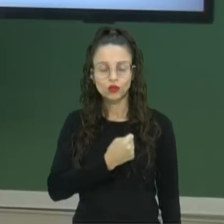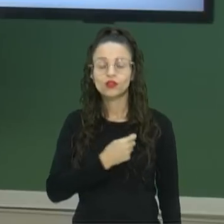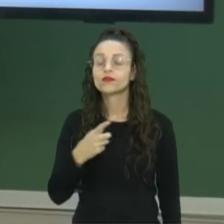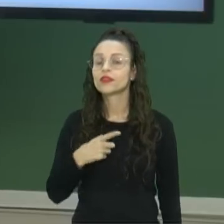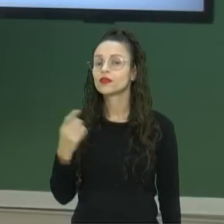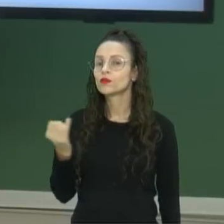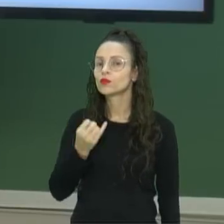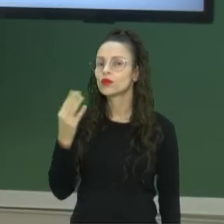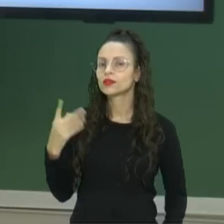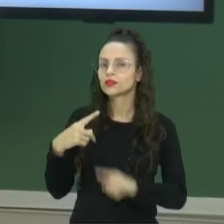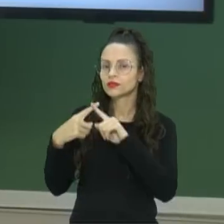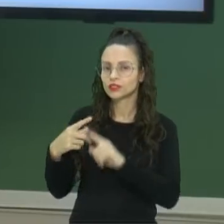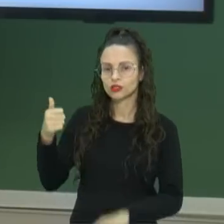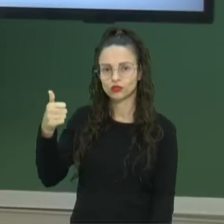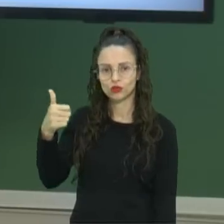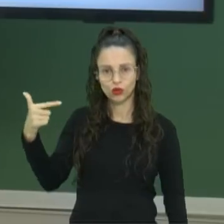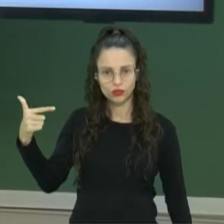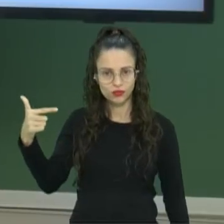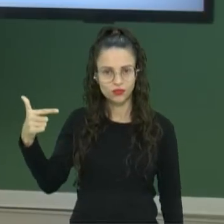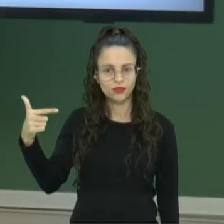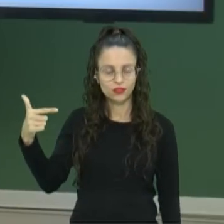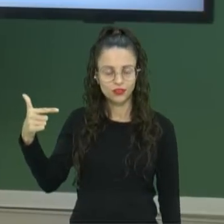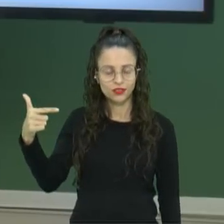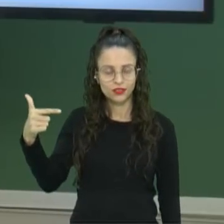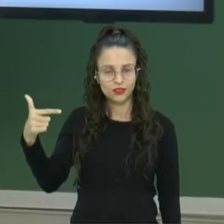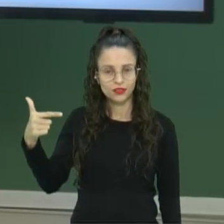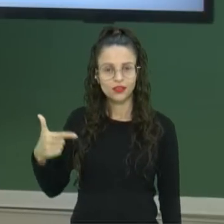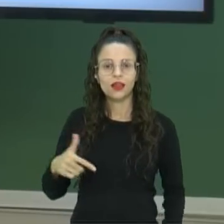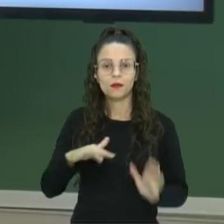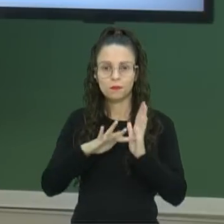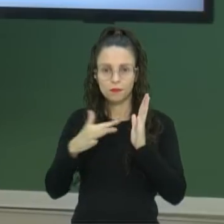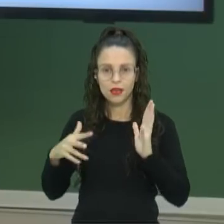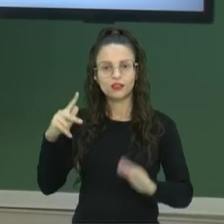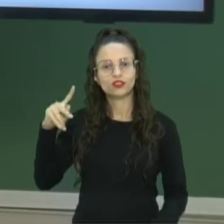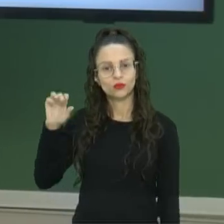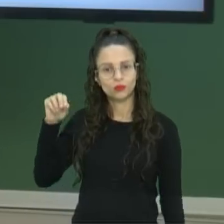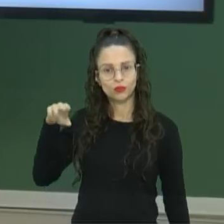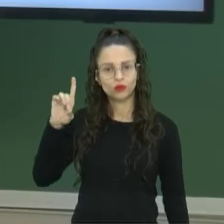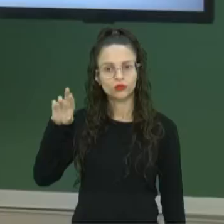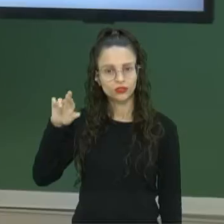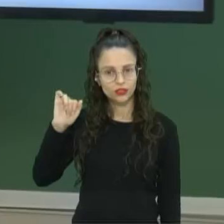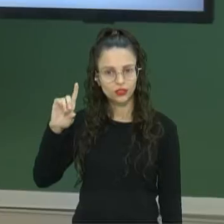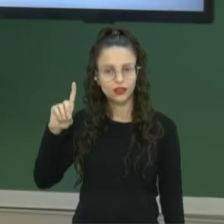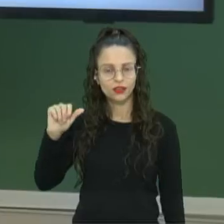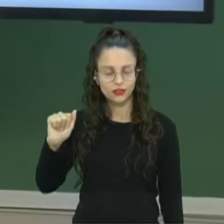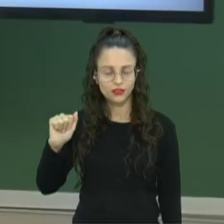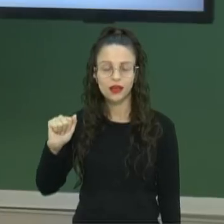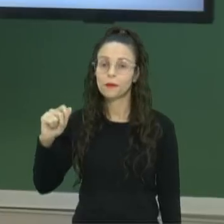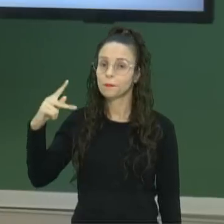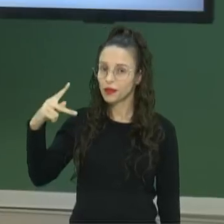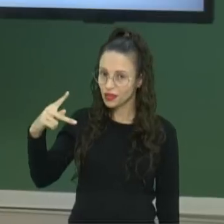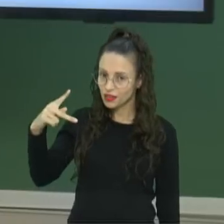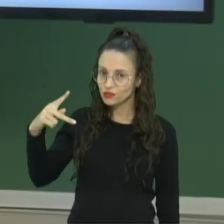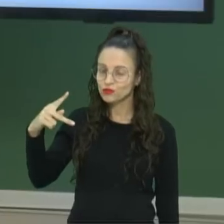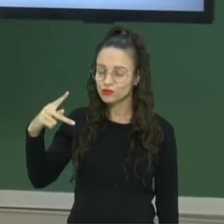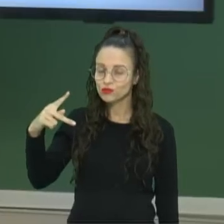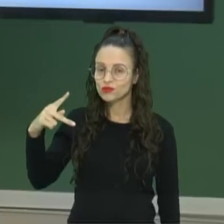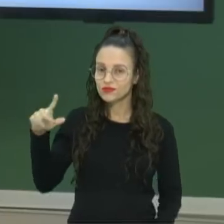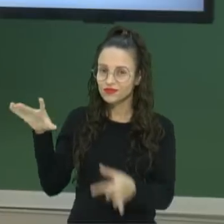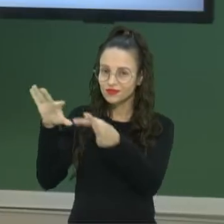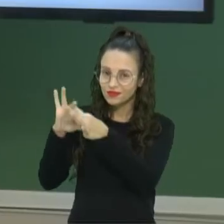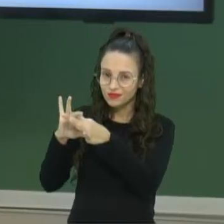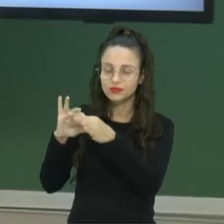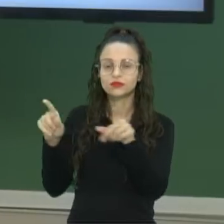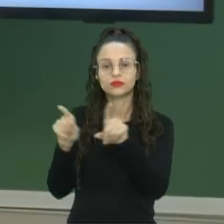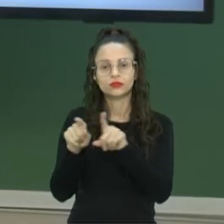quantas vezes? 12. A questão da média ponderada tem a ver com pesos, importância, ou com a